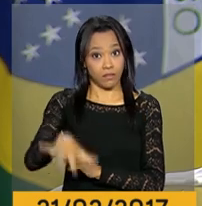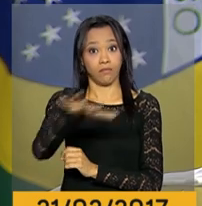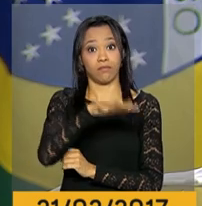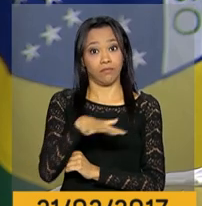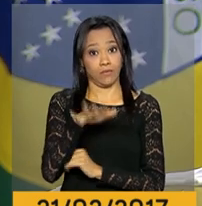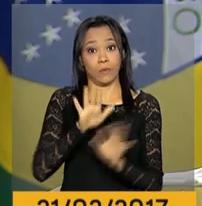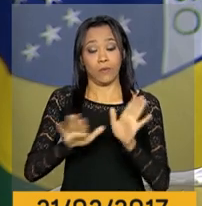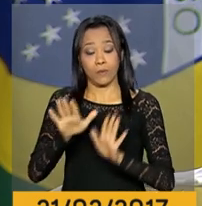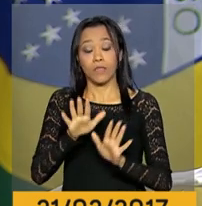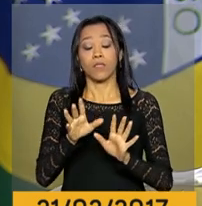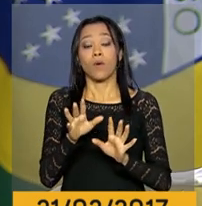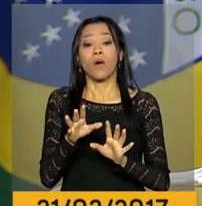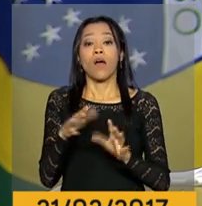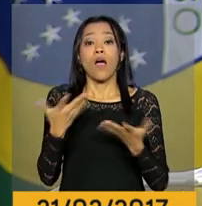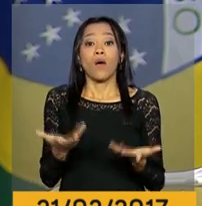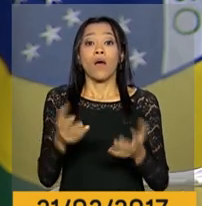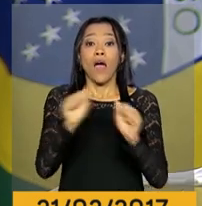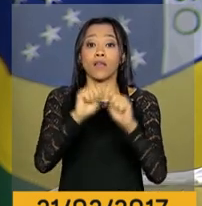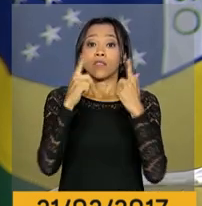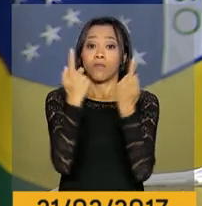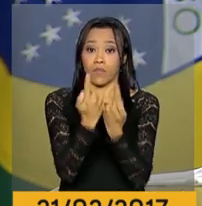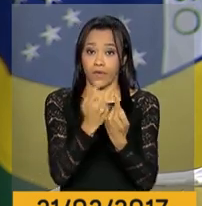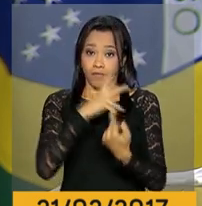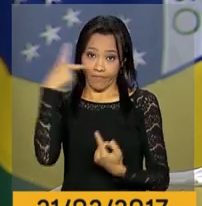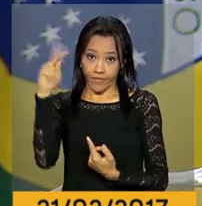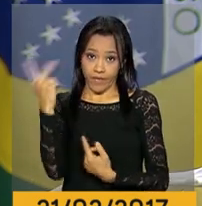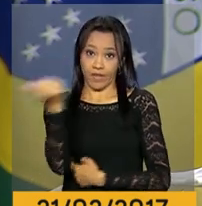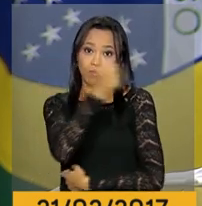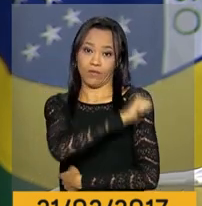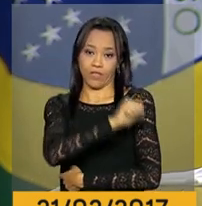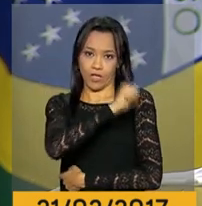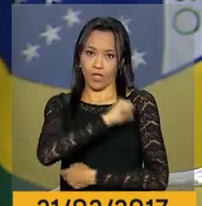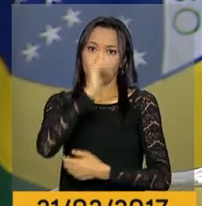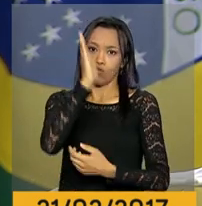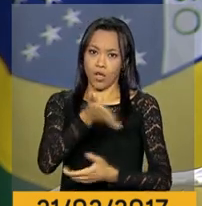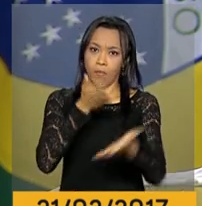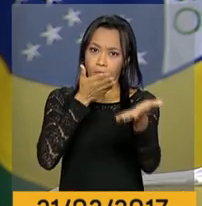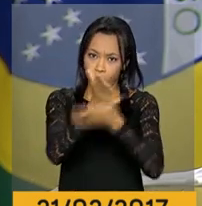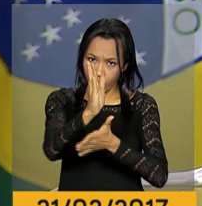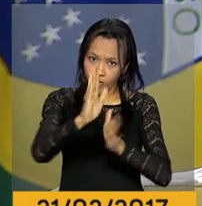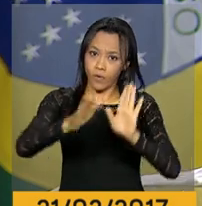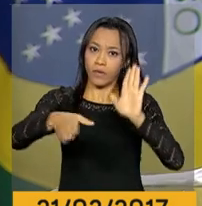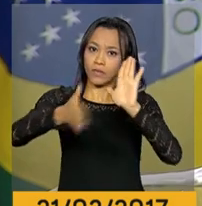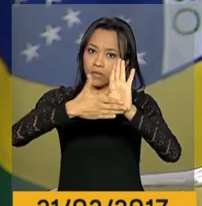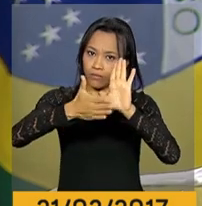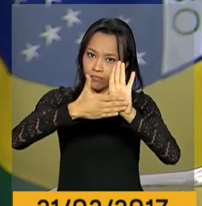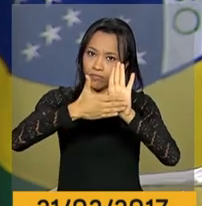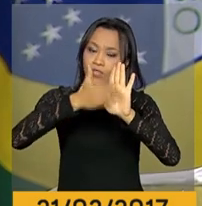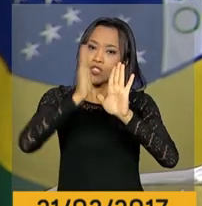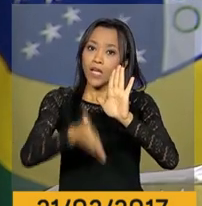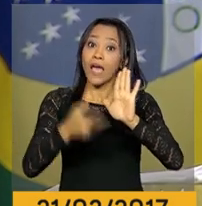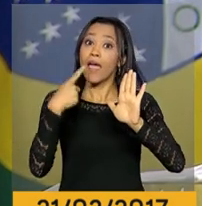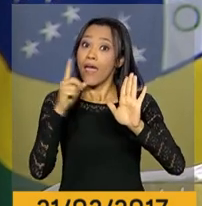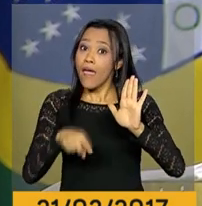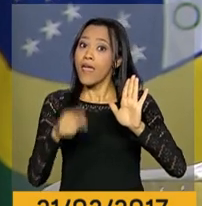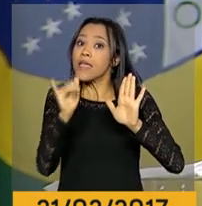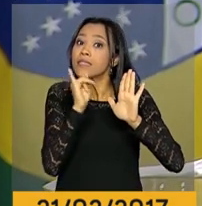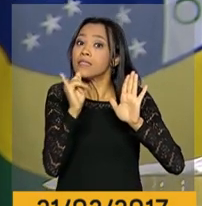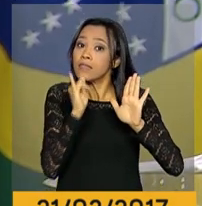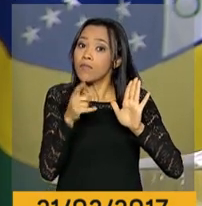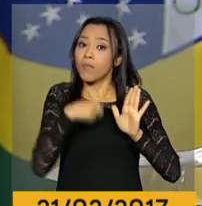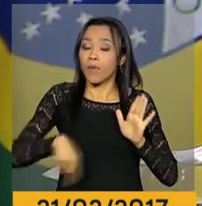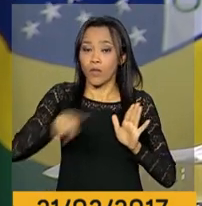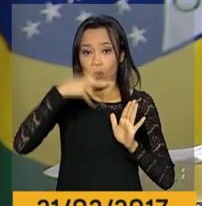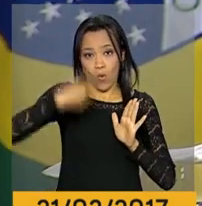volto a dizer o fato da Assembleia Legislativa do Rio de Janeiro já ter aprovado essa matéria serve como exemplo para que nós outros aqui na